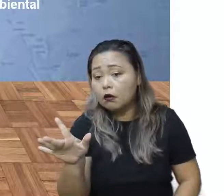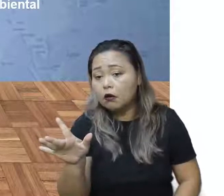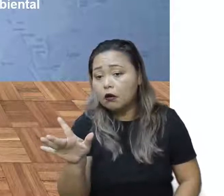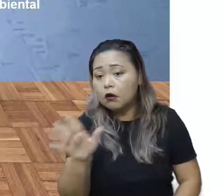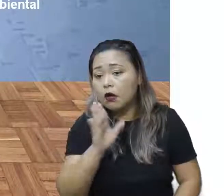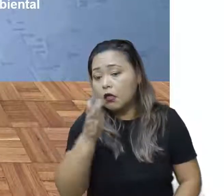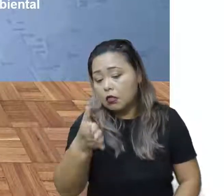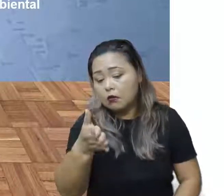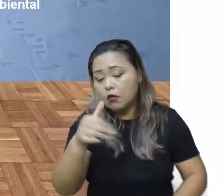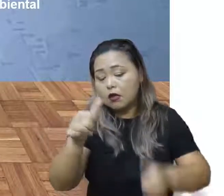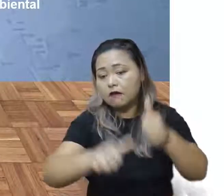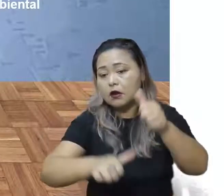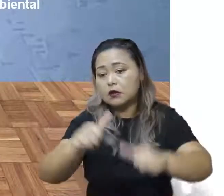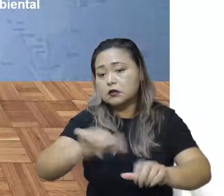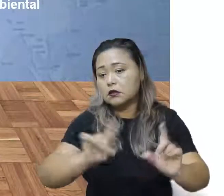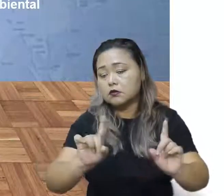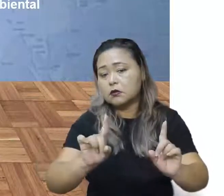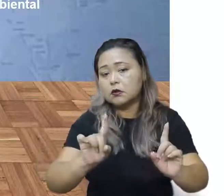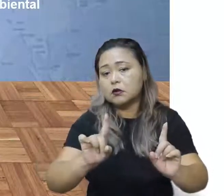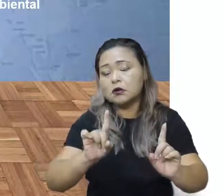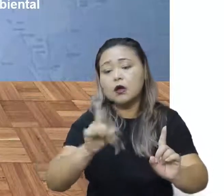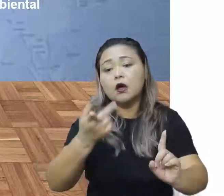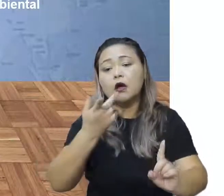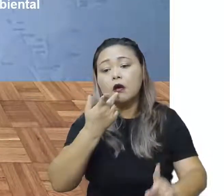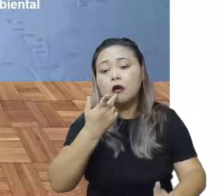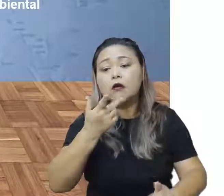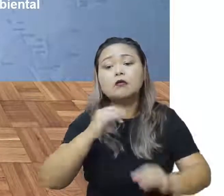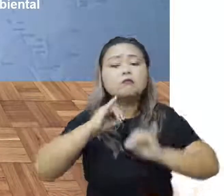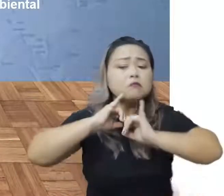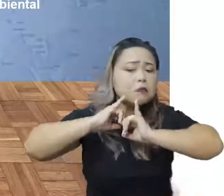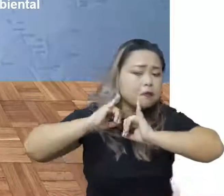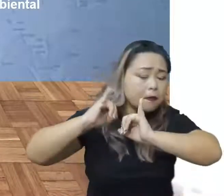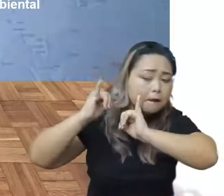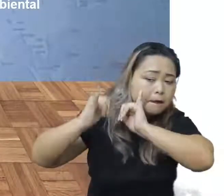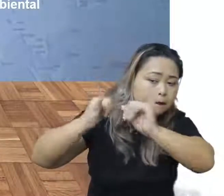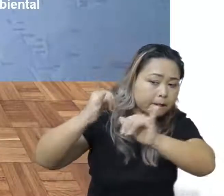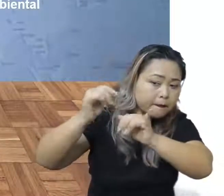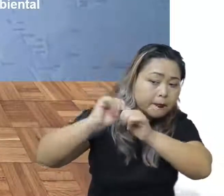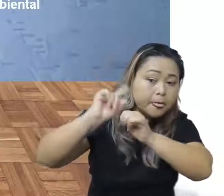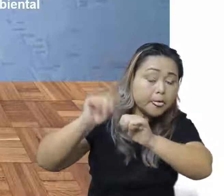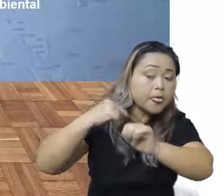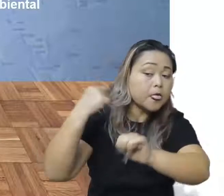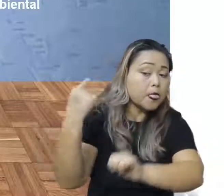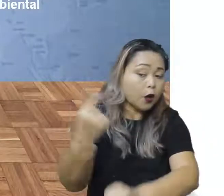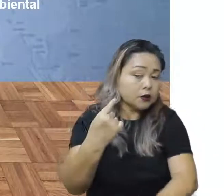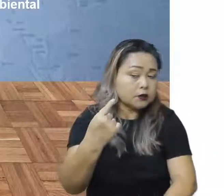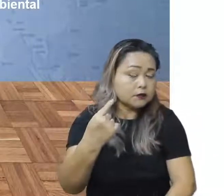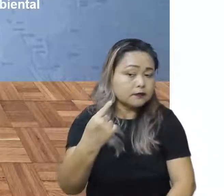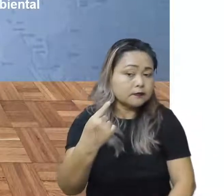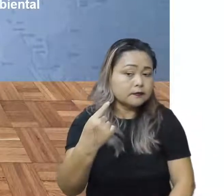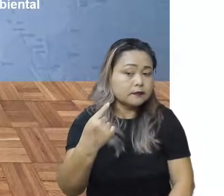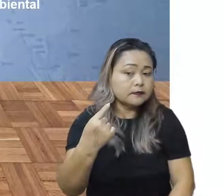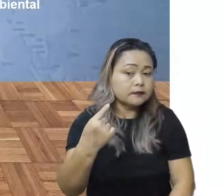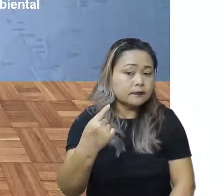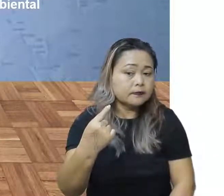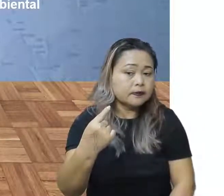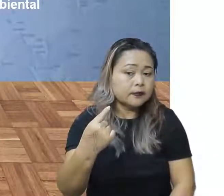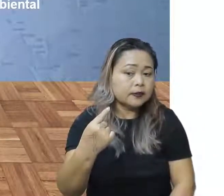termos de avaliação. Eu quero deixar a mensagem de que nós